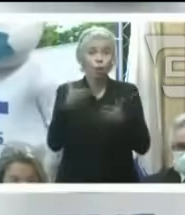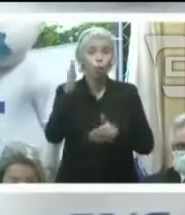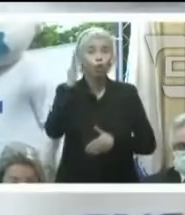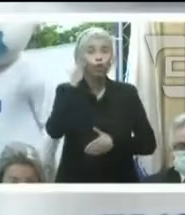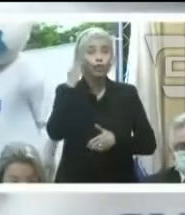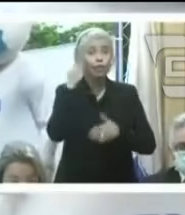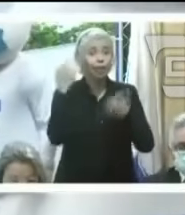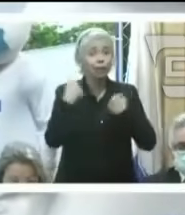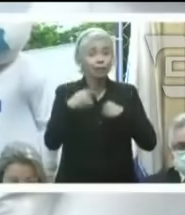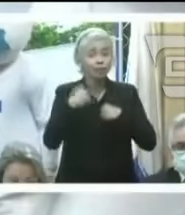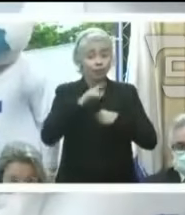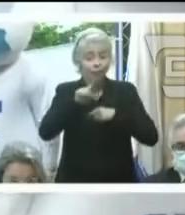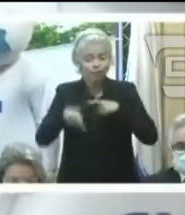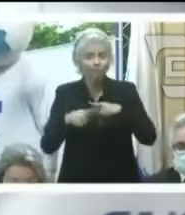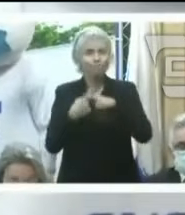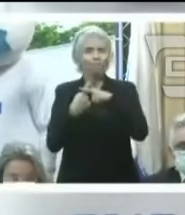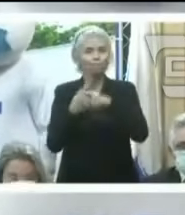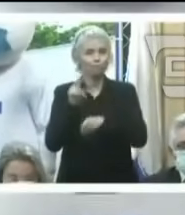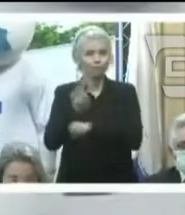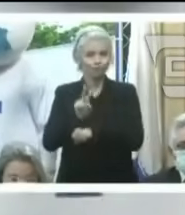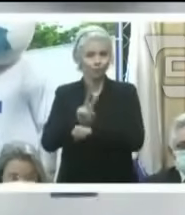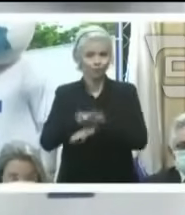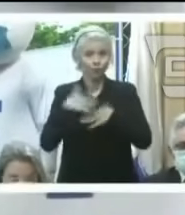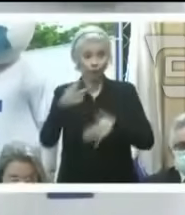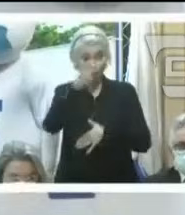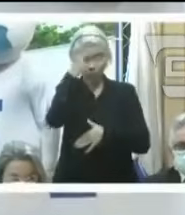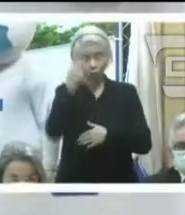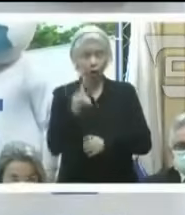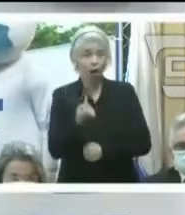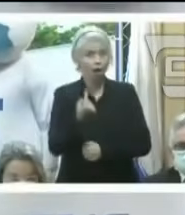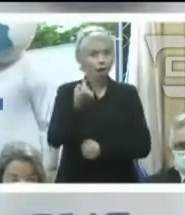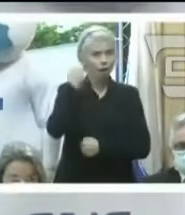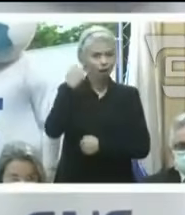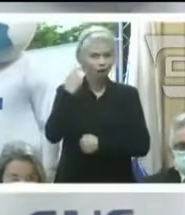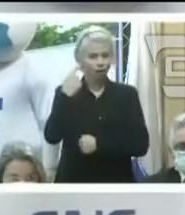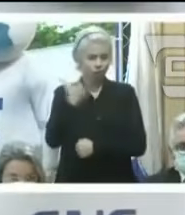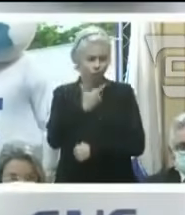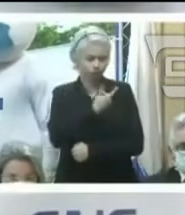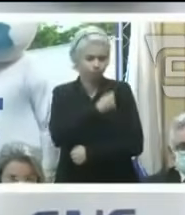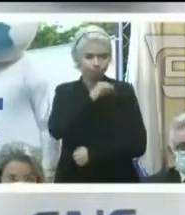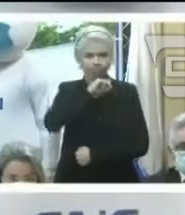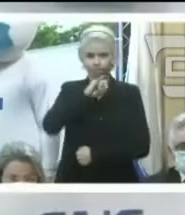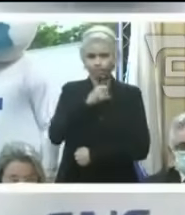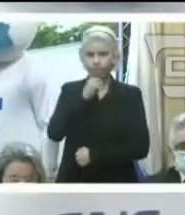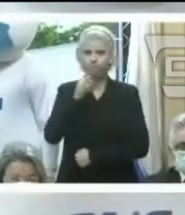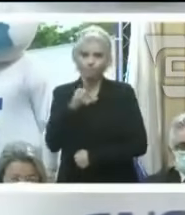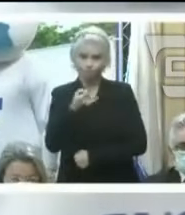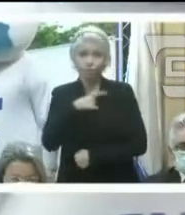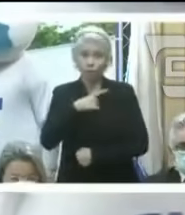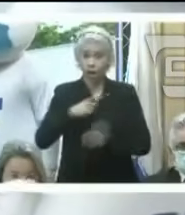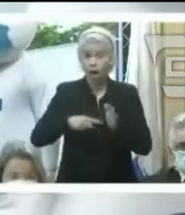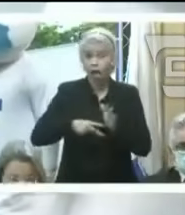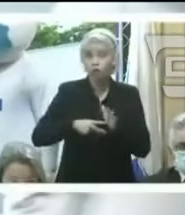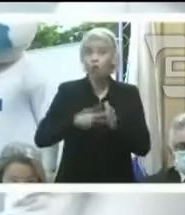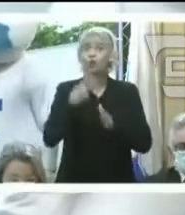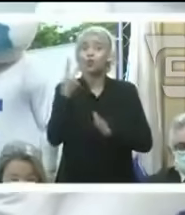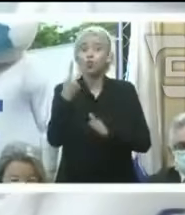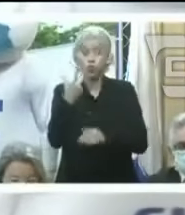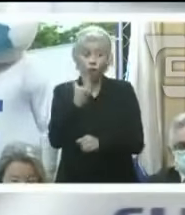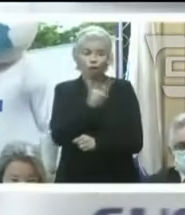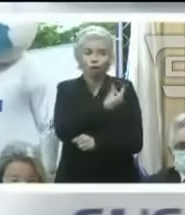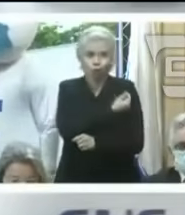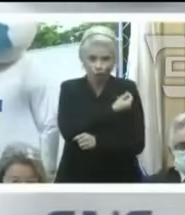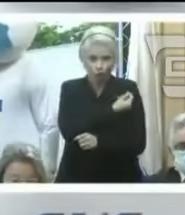necessário essa proteção adicional então esses que tomaram a vacina da Jansen eles vão é tomar a dose